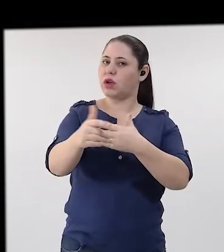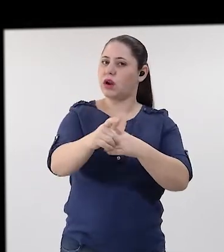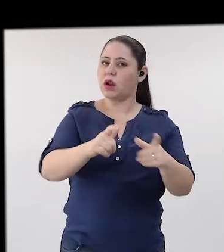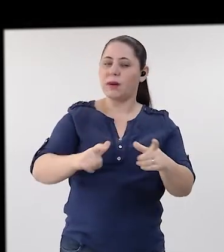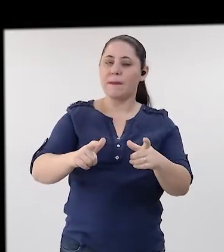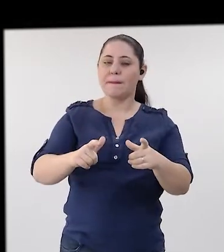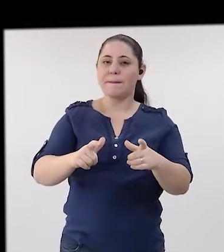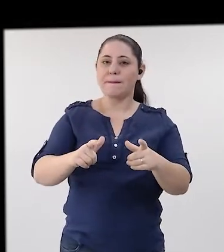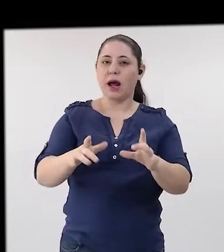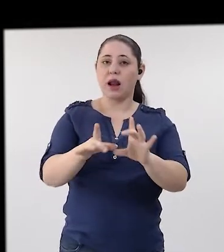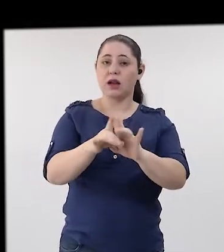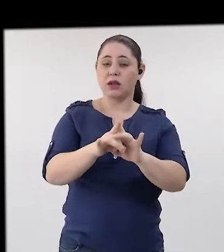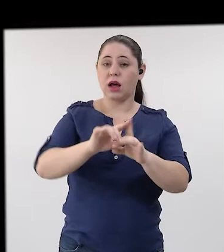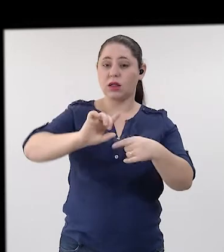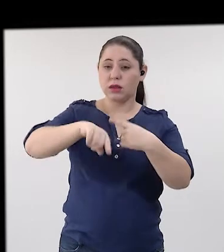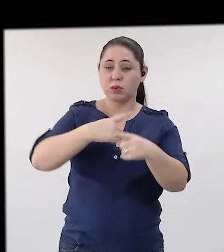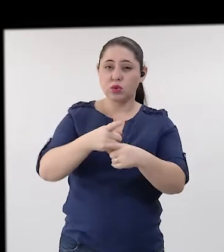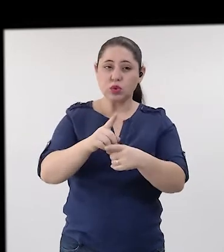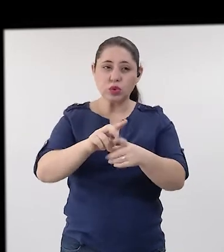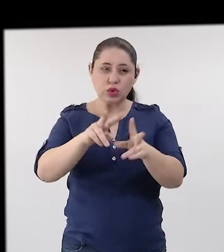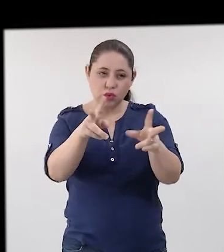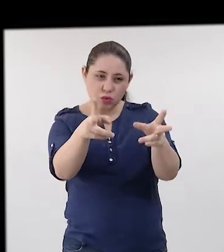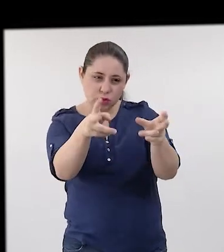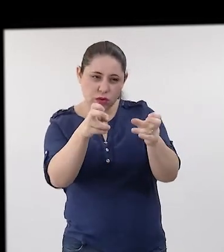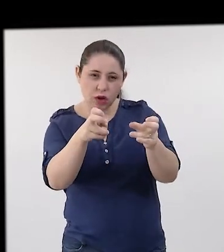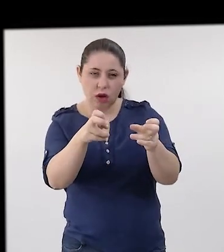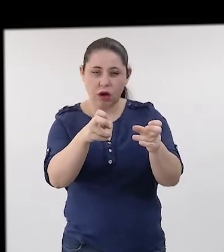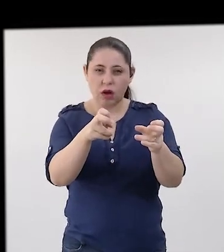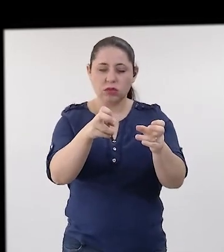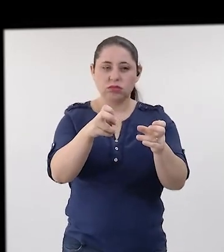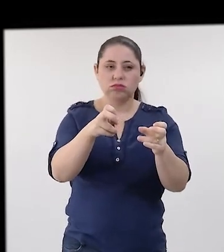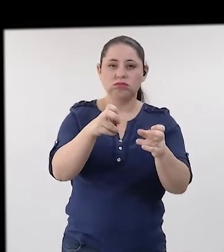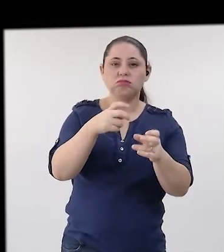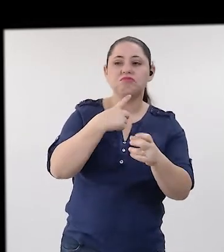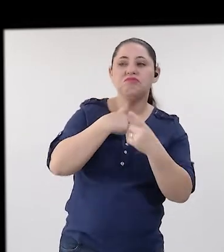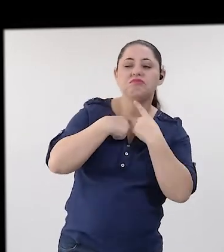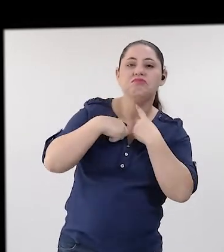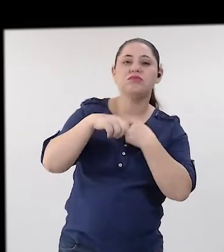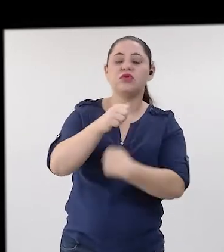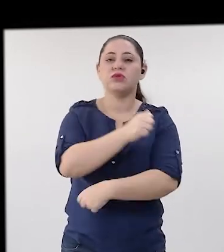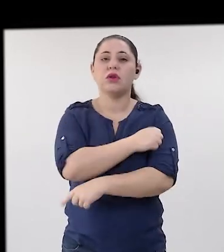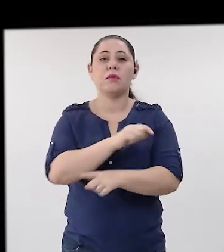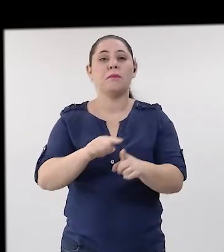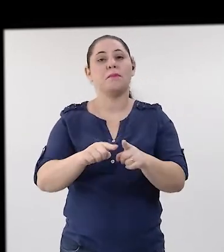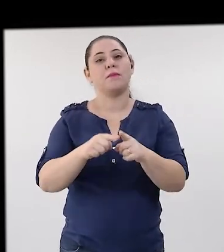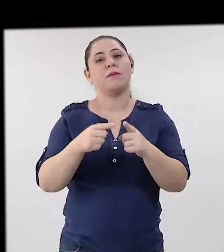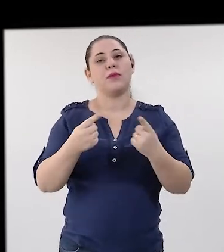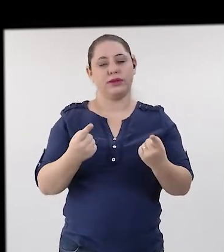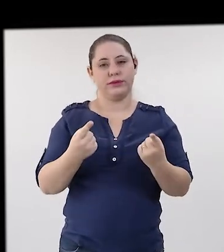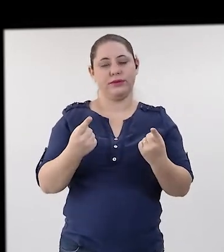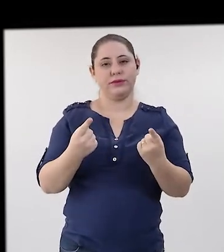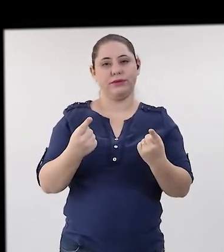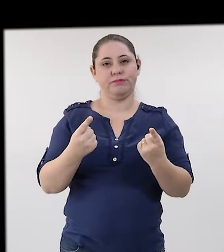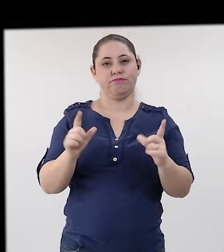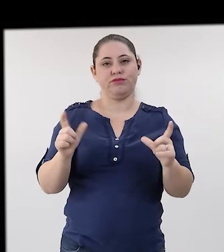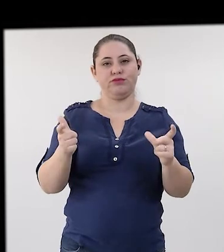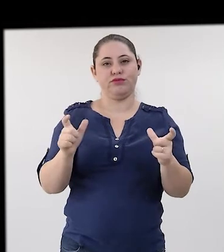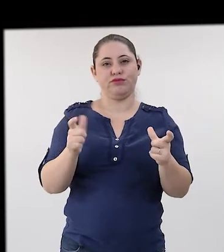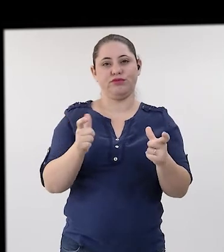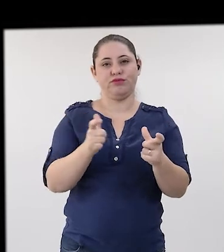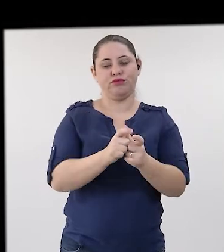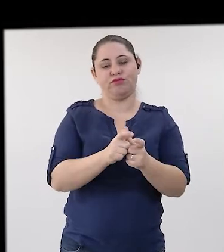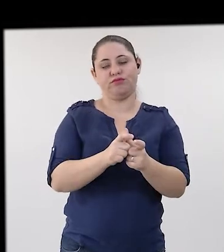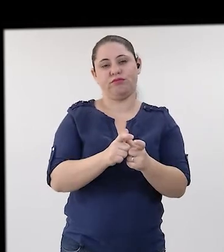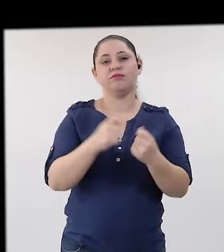então deixar o mais abrangente possível para captar o interesse de mais alunos. Só que na redução